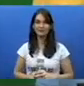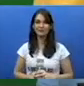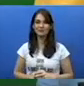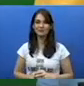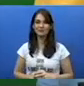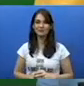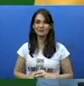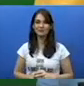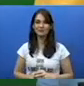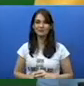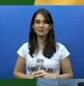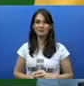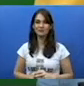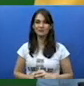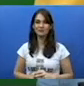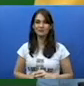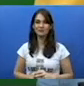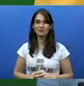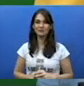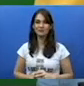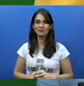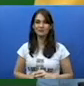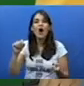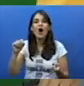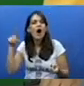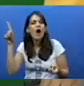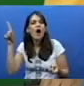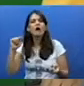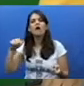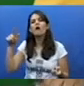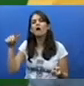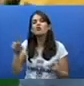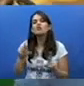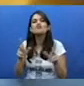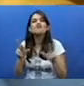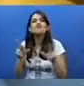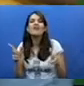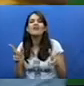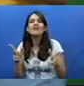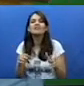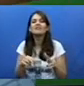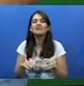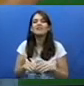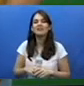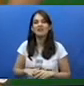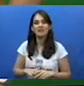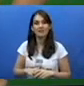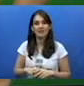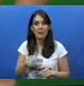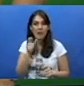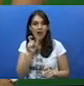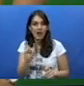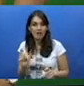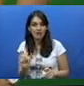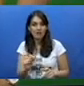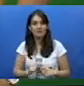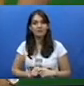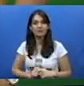Por que esse acento faz a diferença? Por que o acento faz a diferença nas